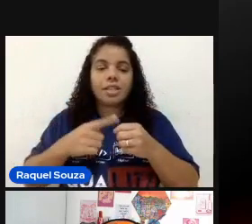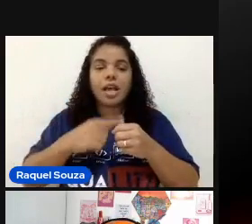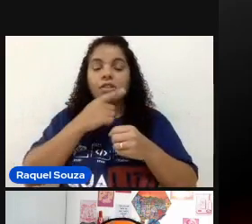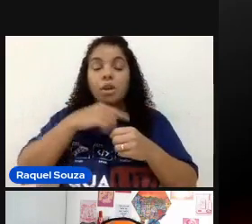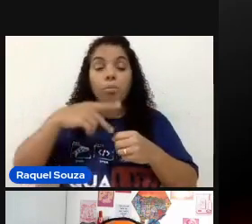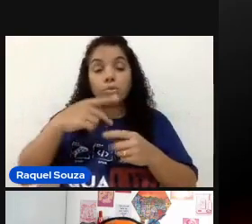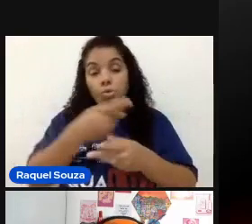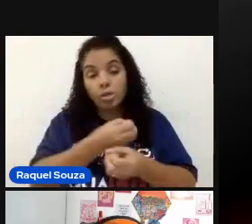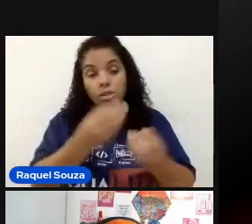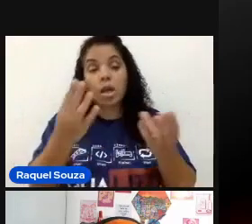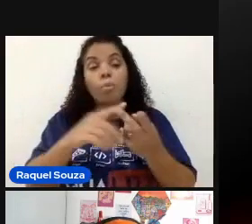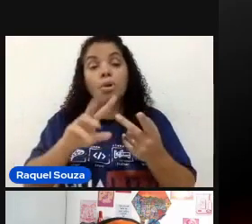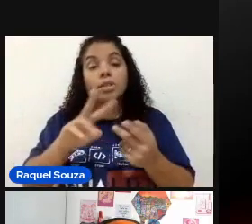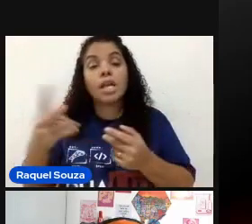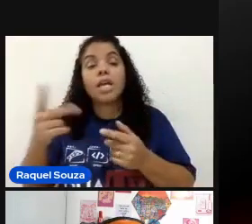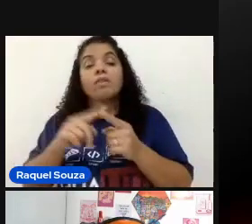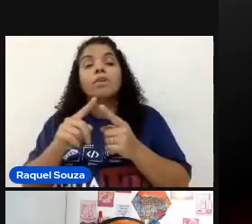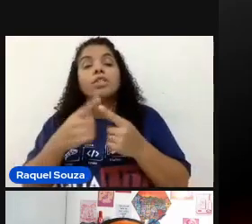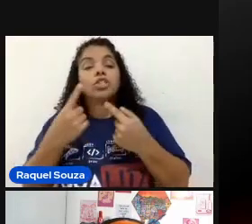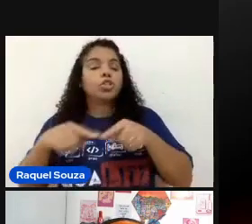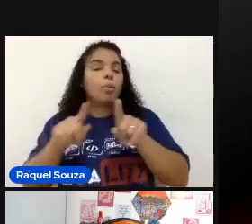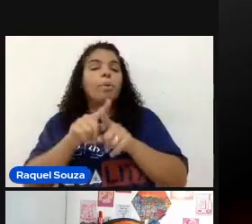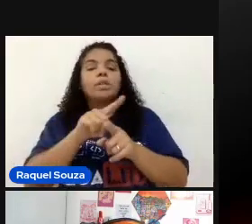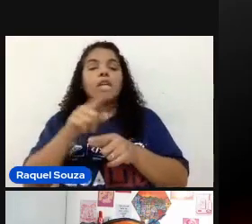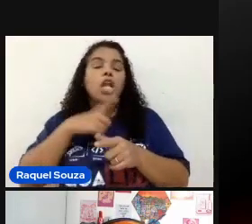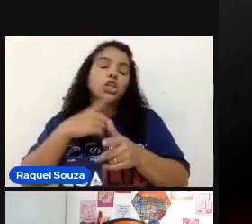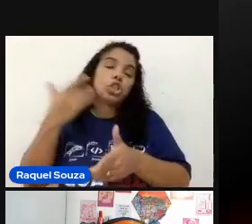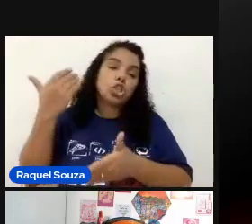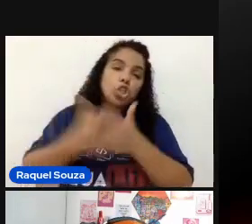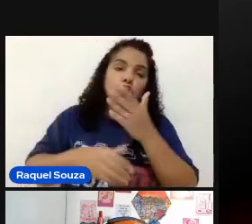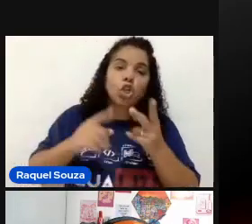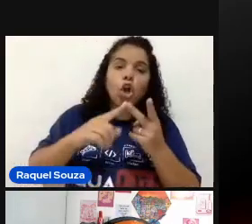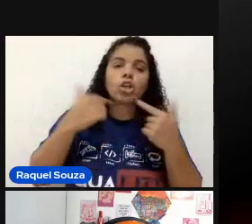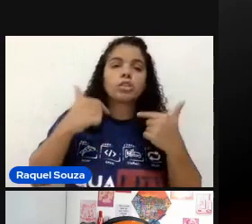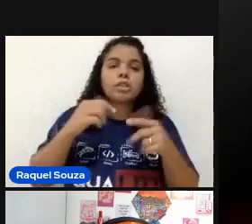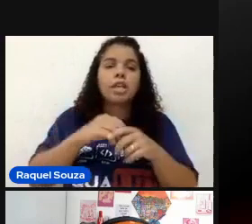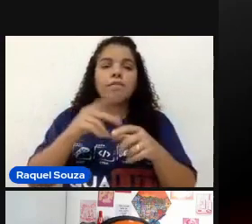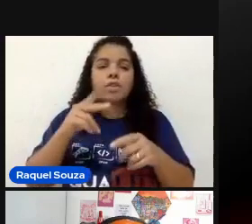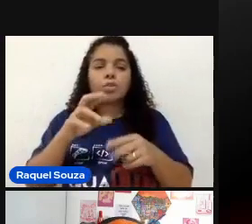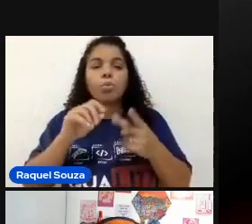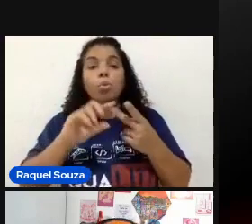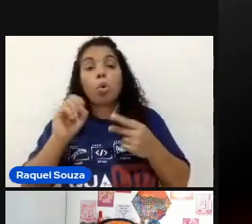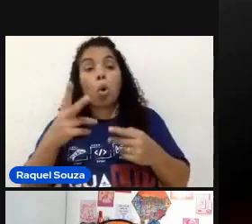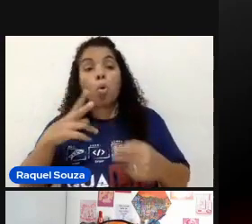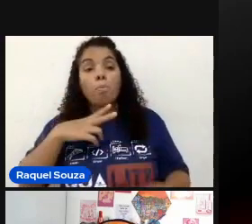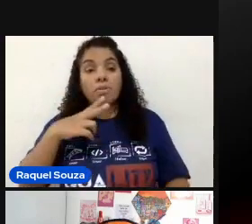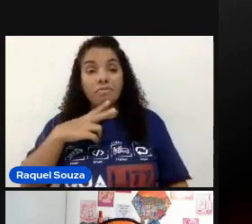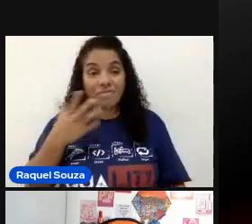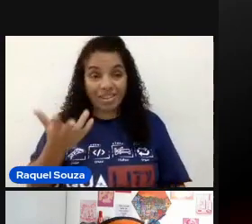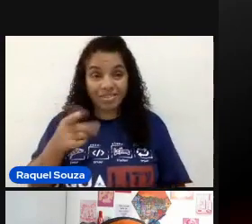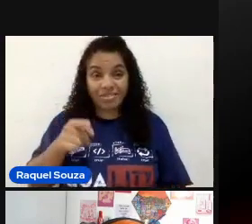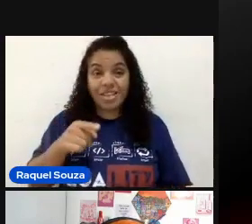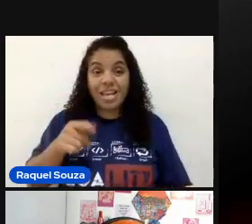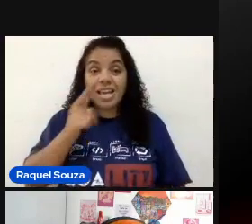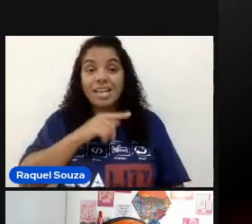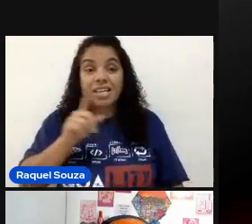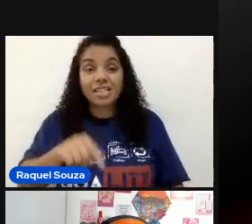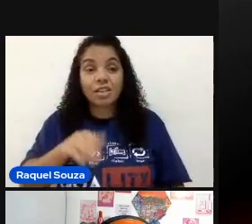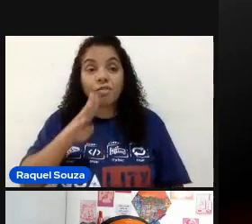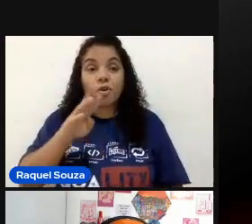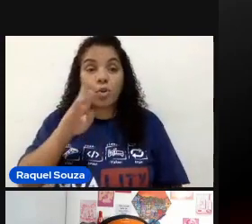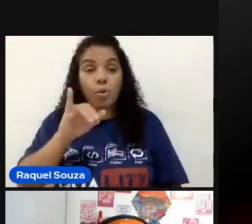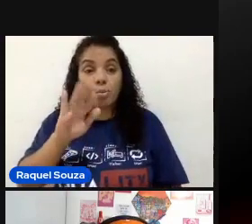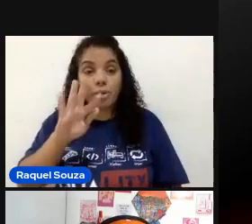pode ser revertida através de parceria em descontos de serviços públicos ou privados. Esse foi o briefing que a